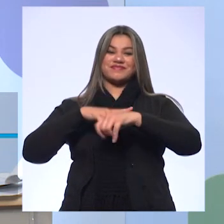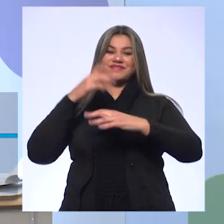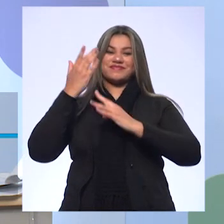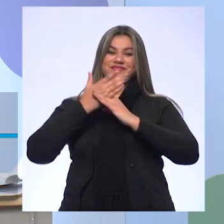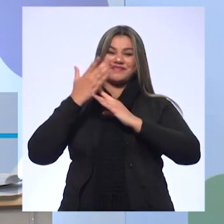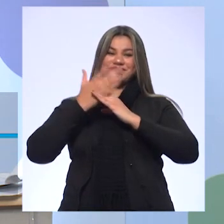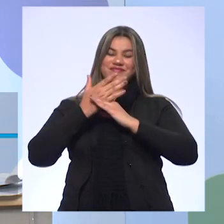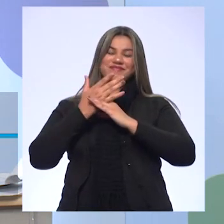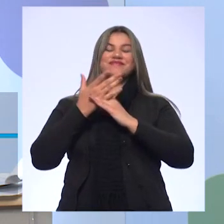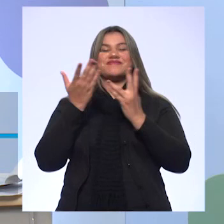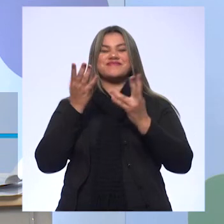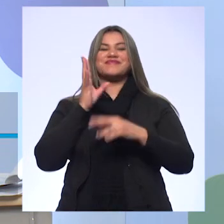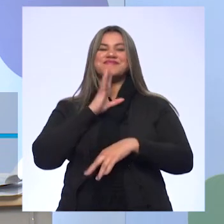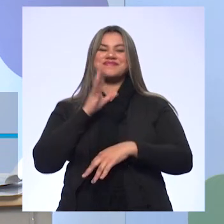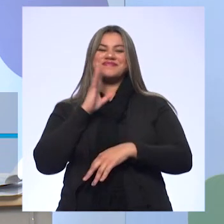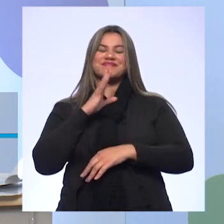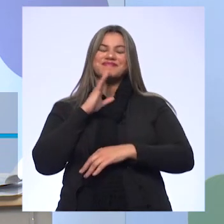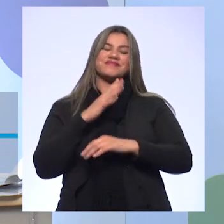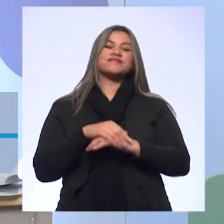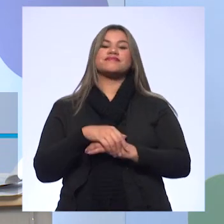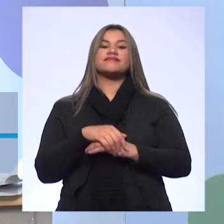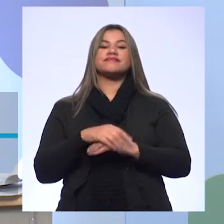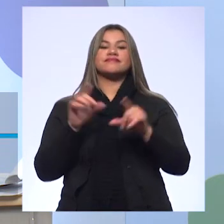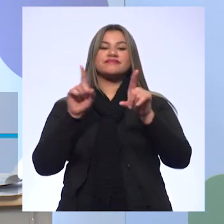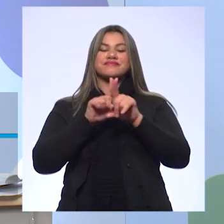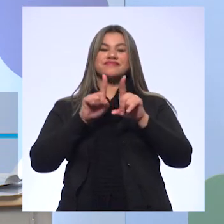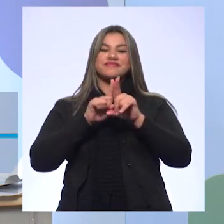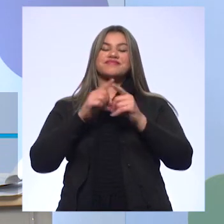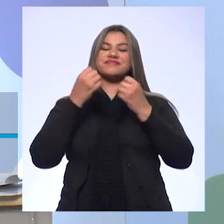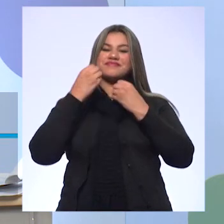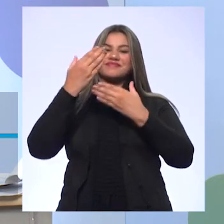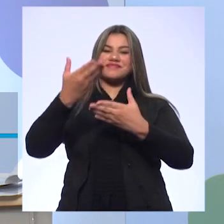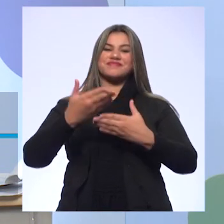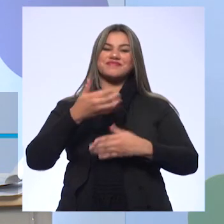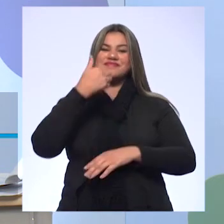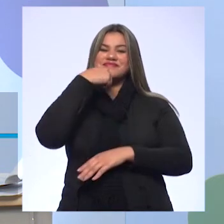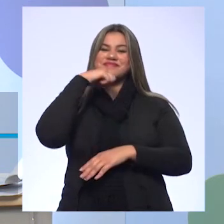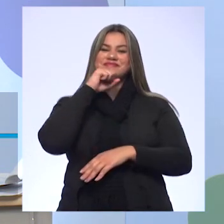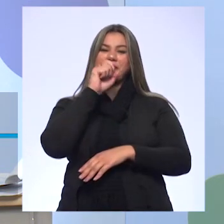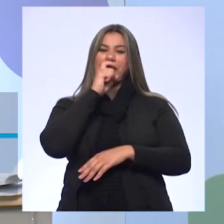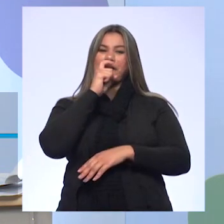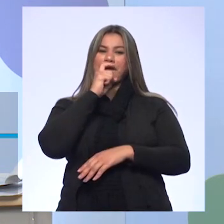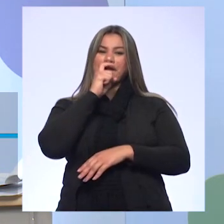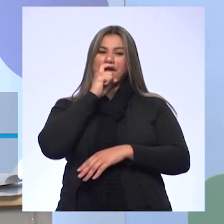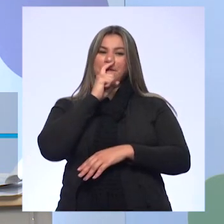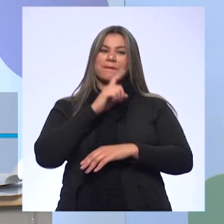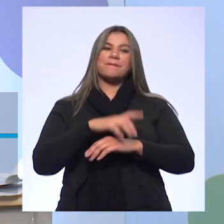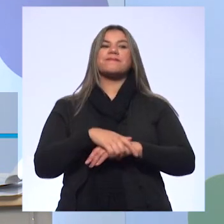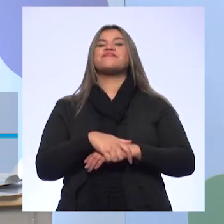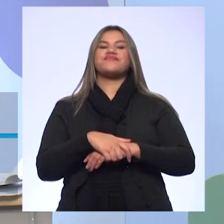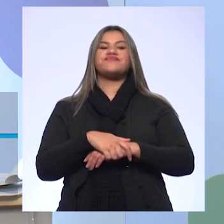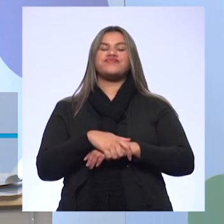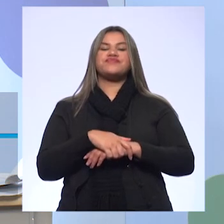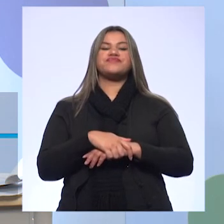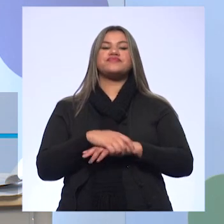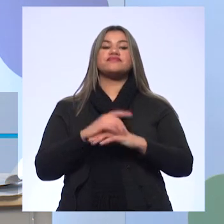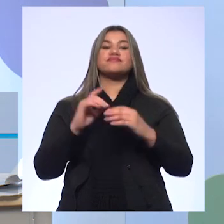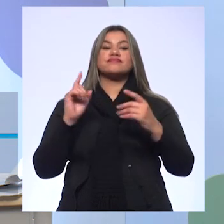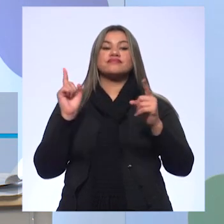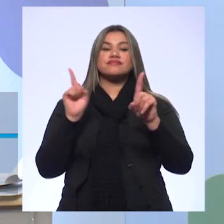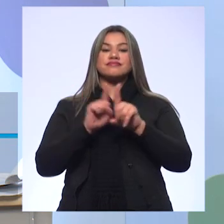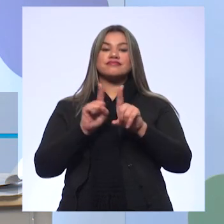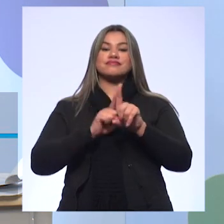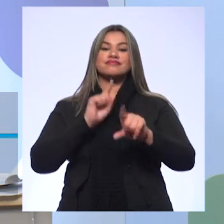aí. Quero também dar as boas-vindas aos responsáveis, né, que estão sempre acompanhando a gente também, e,